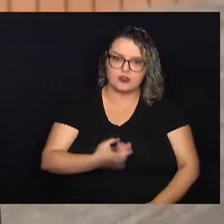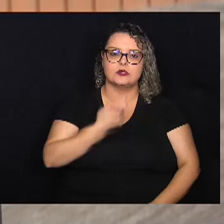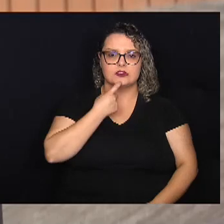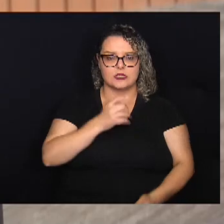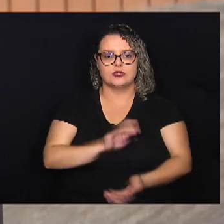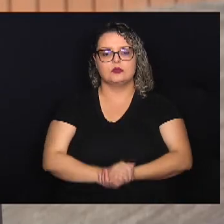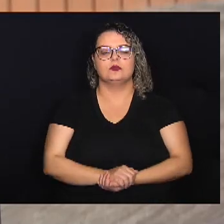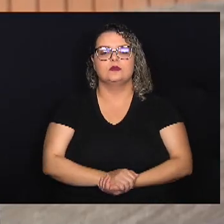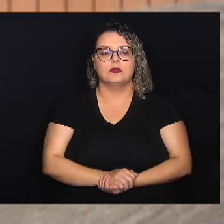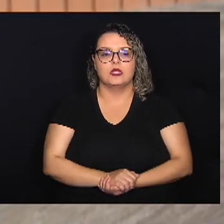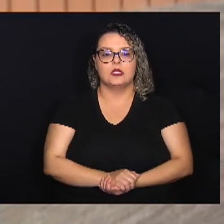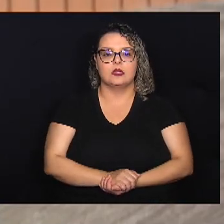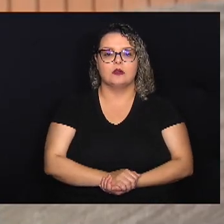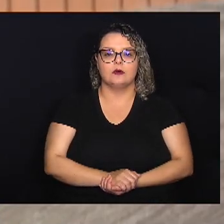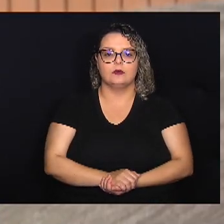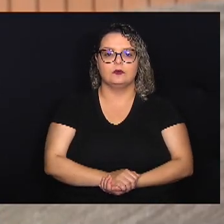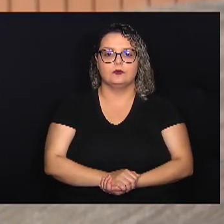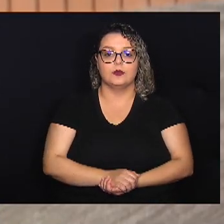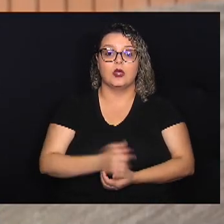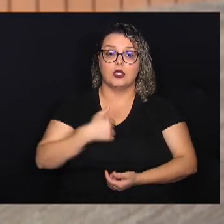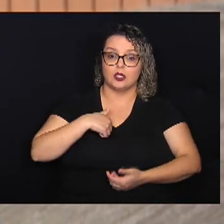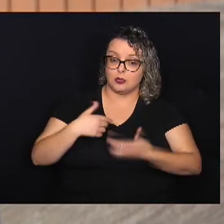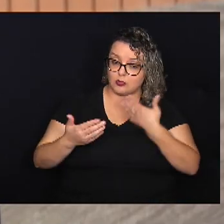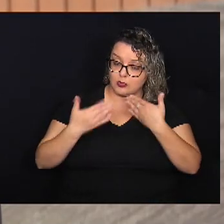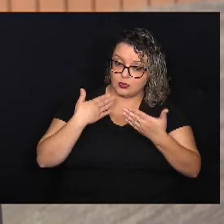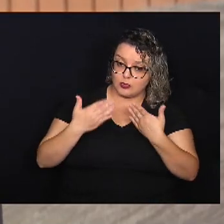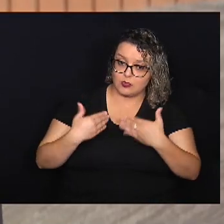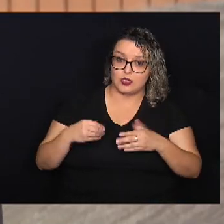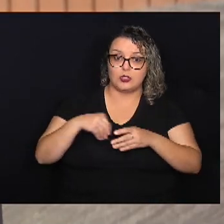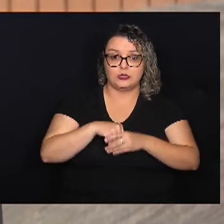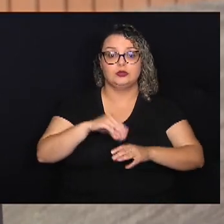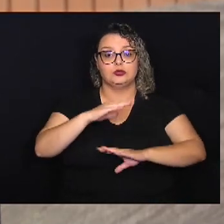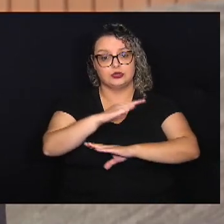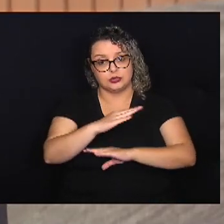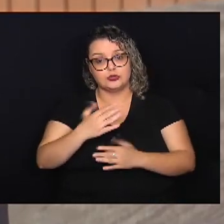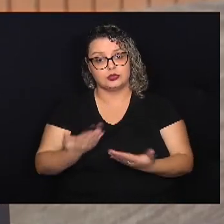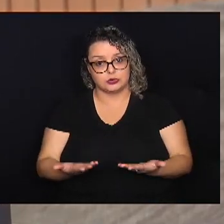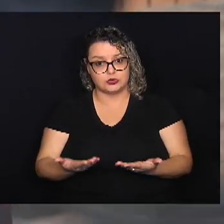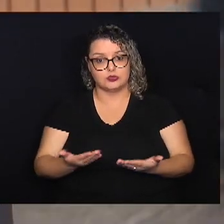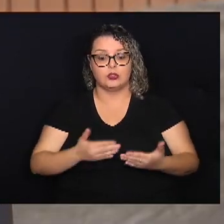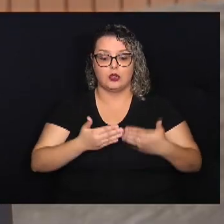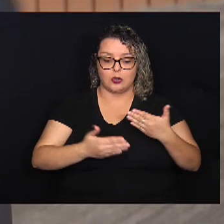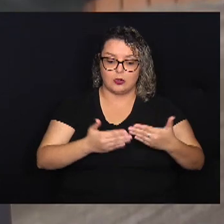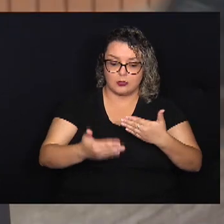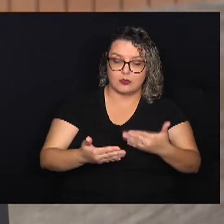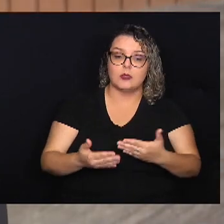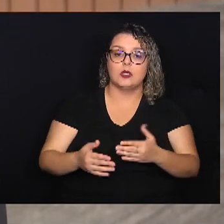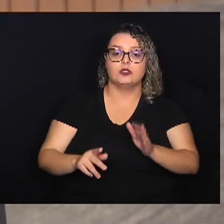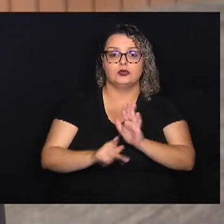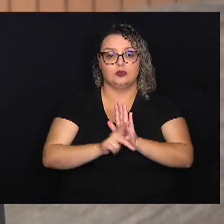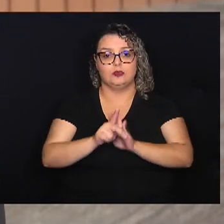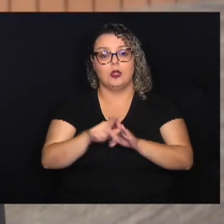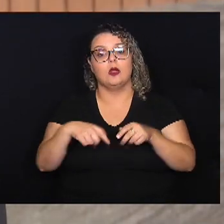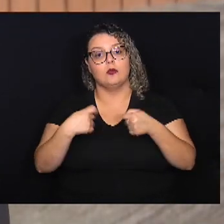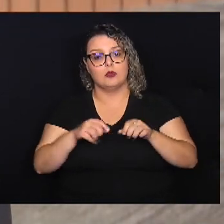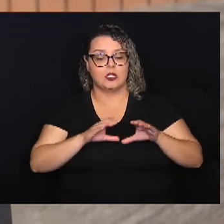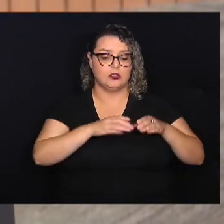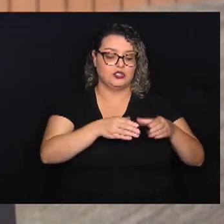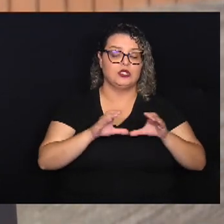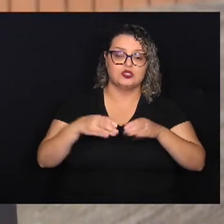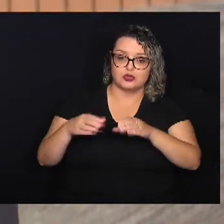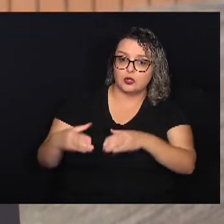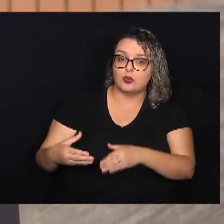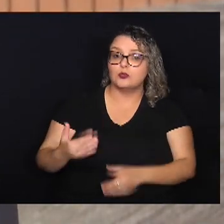Campinas. Eu vou conversar aqui na casa sobre a tramitação do projeto, que ele precisa passar pelas comissões,